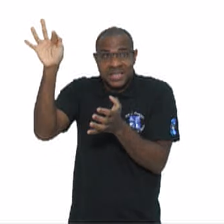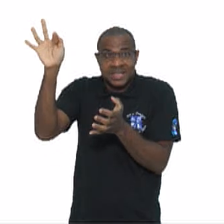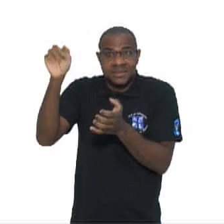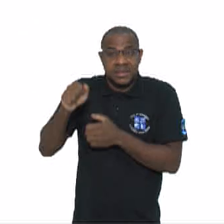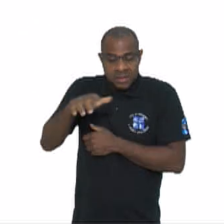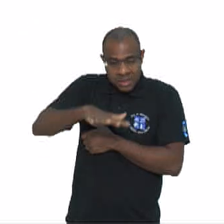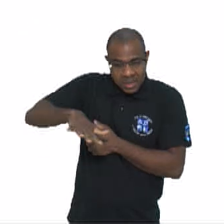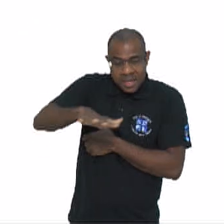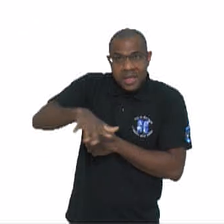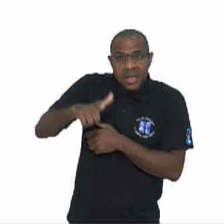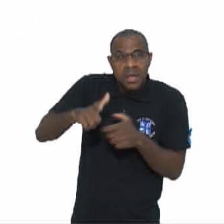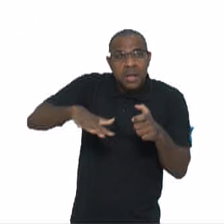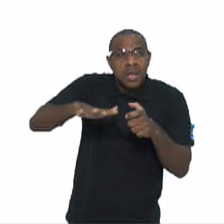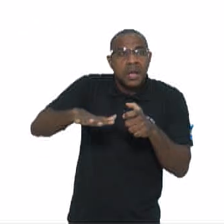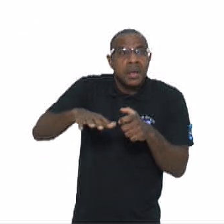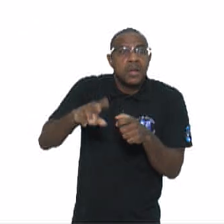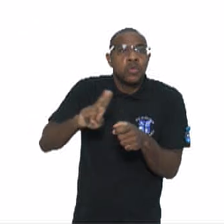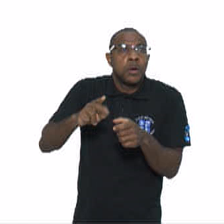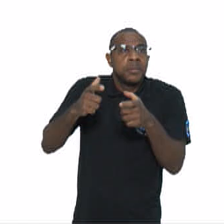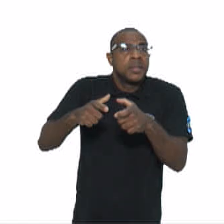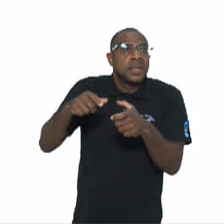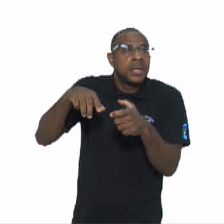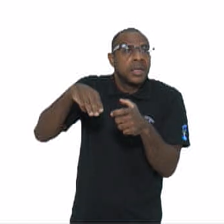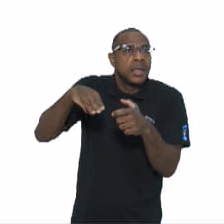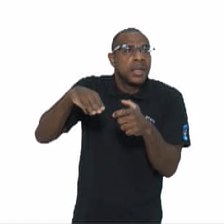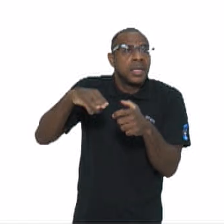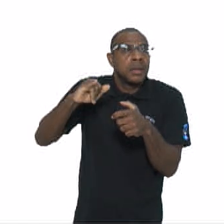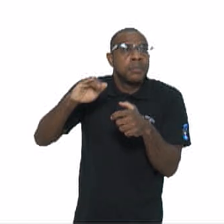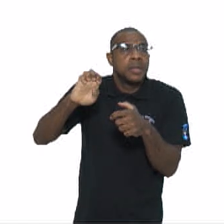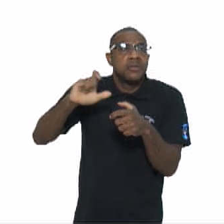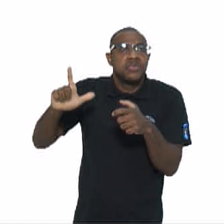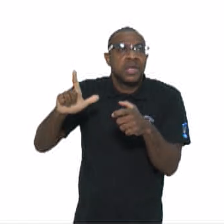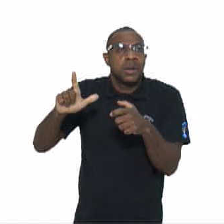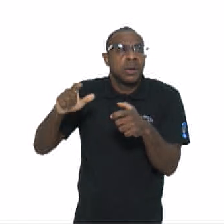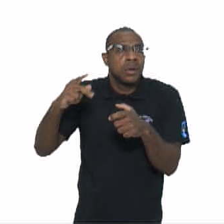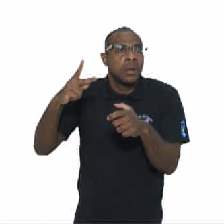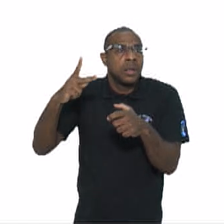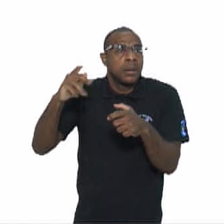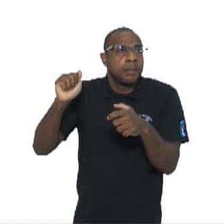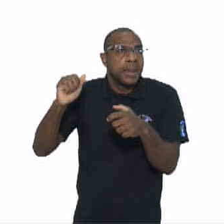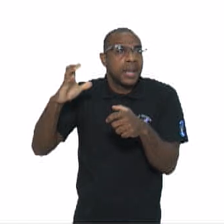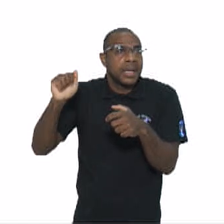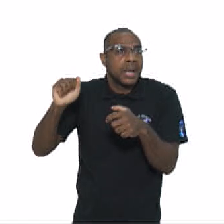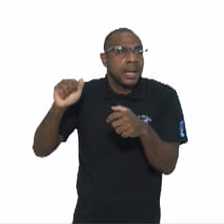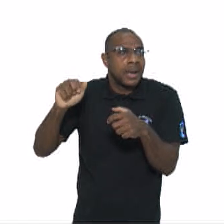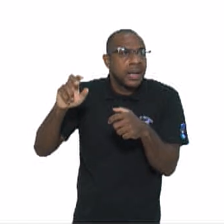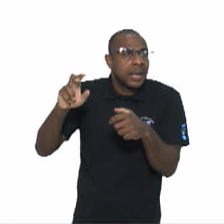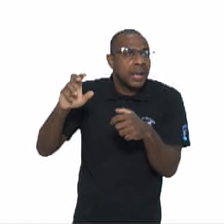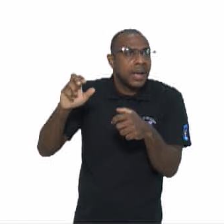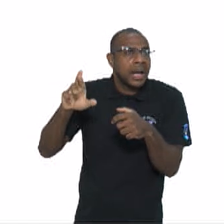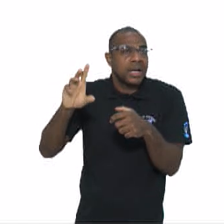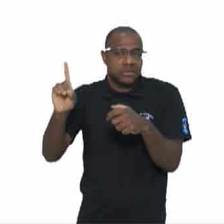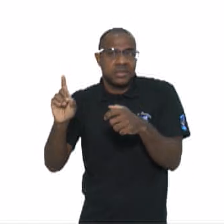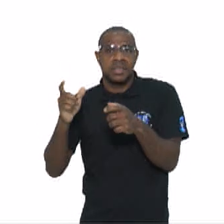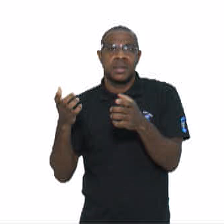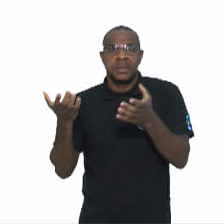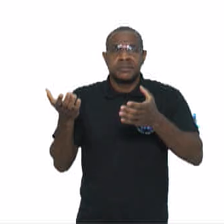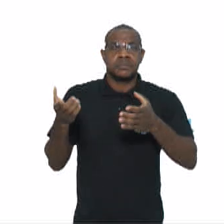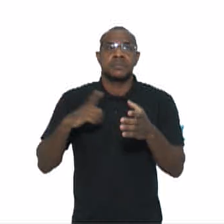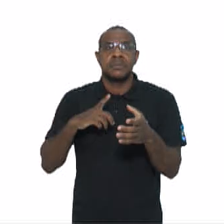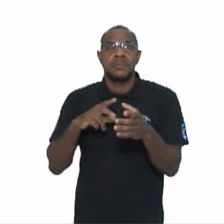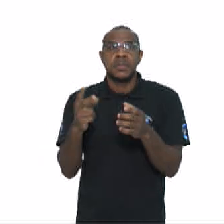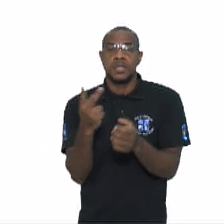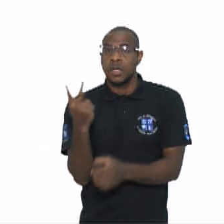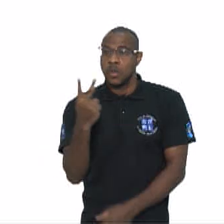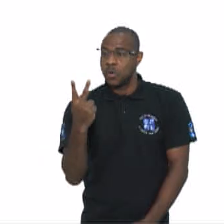região chamado Michel Pacard e um explorador da região chamado Jacques Balmat, que são esses dois aqui que tem